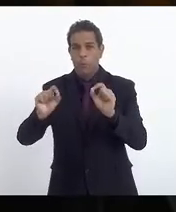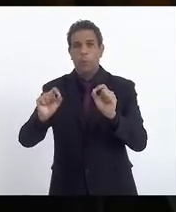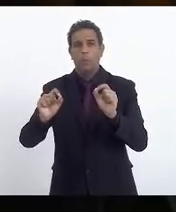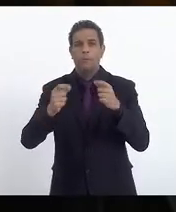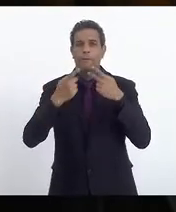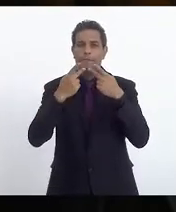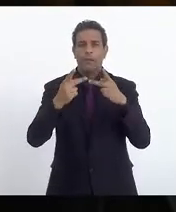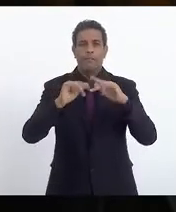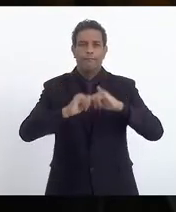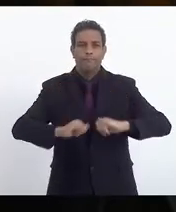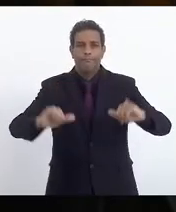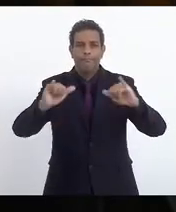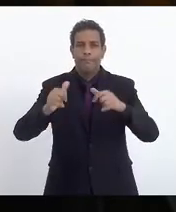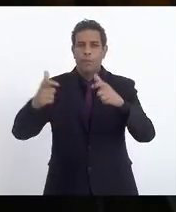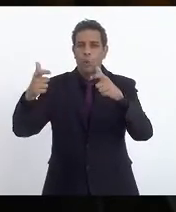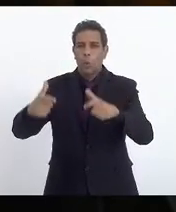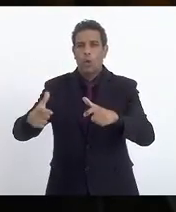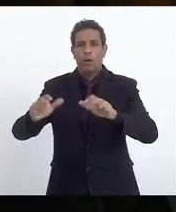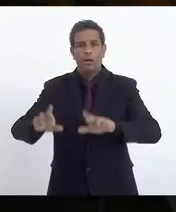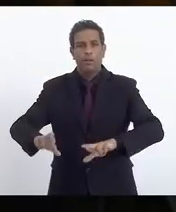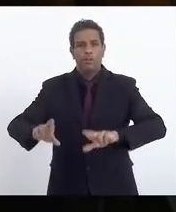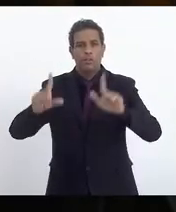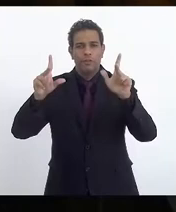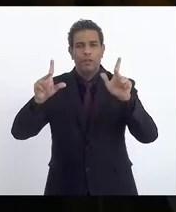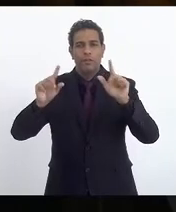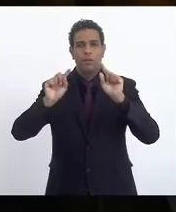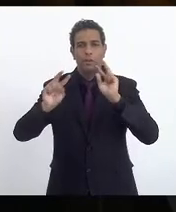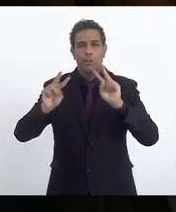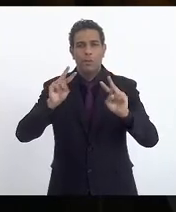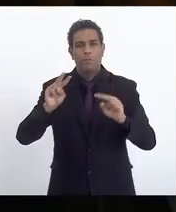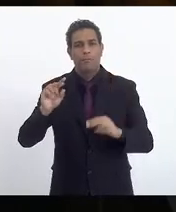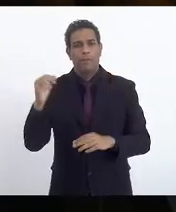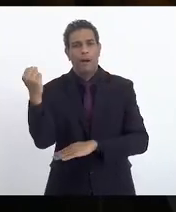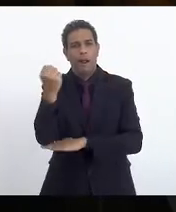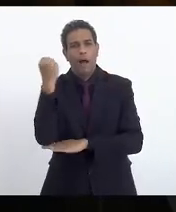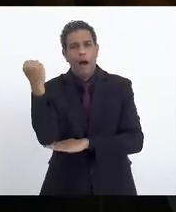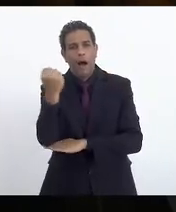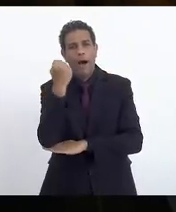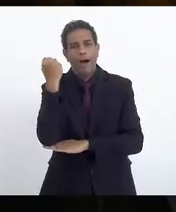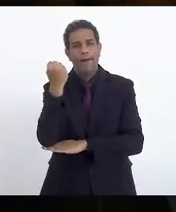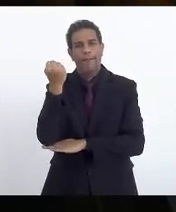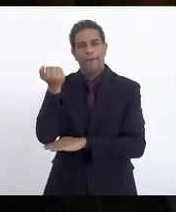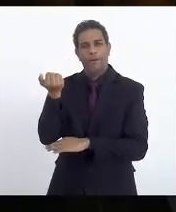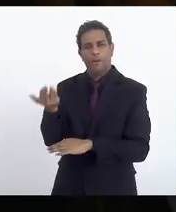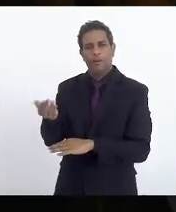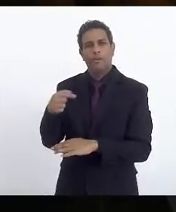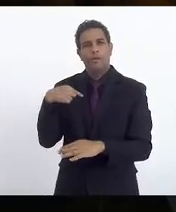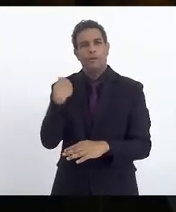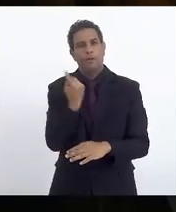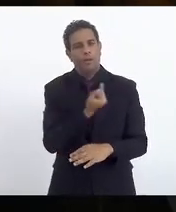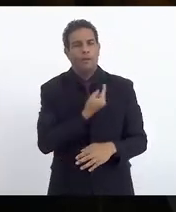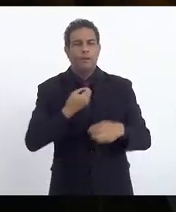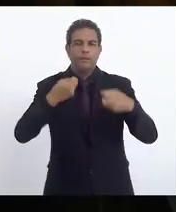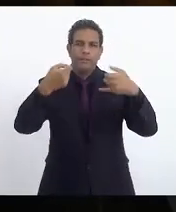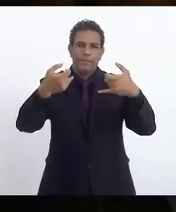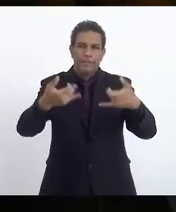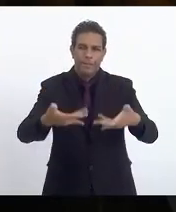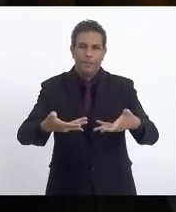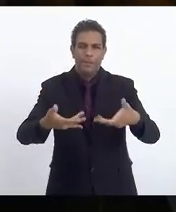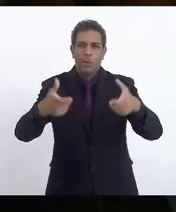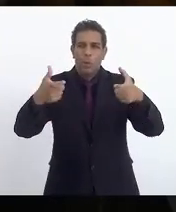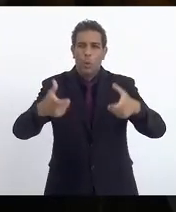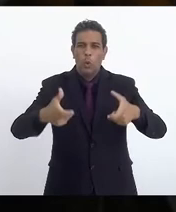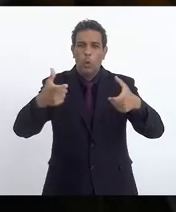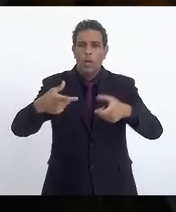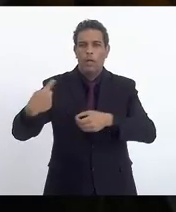preciso ressaltar que uma situação é gravíssima porque nós estamos falando Deputado Luiz Paulo de